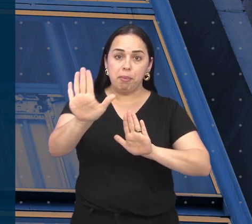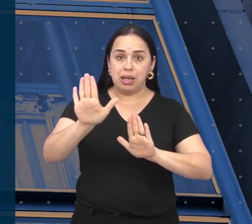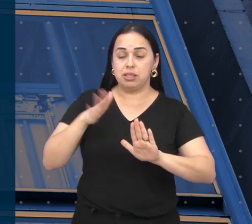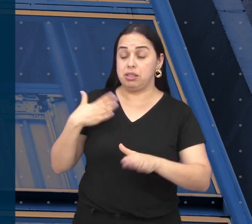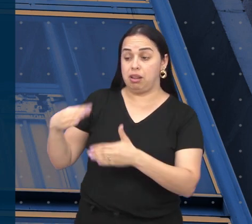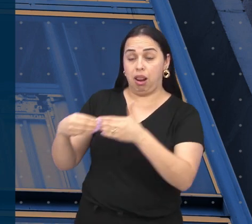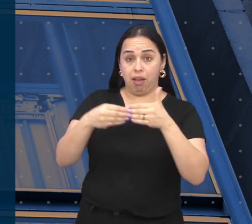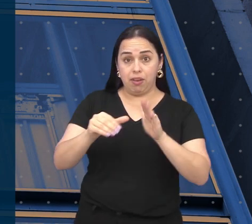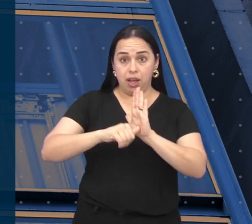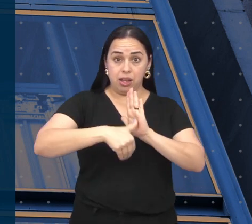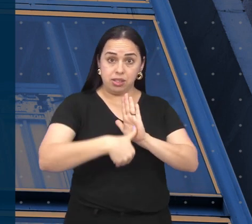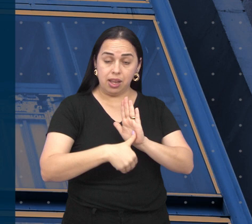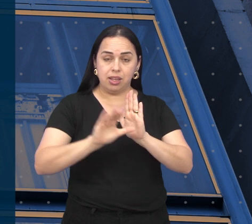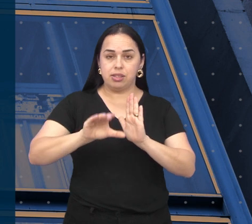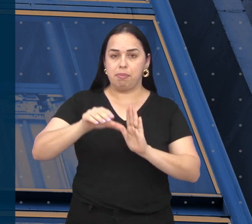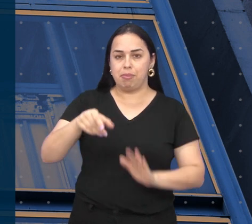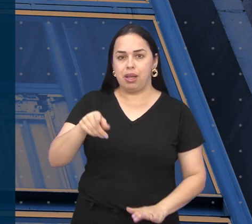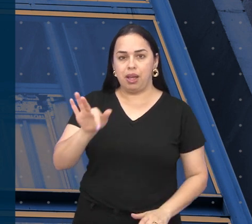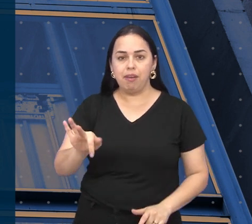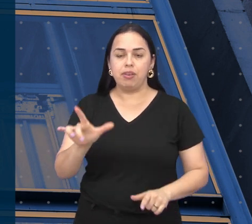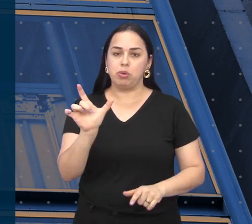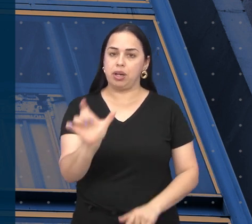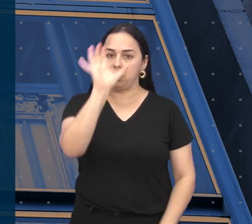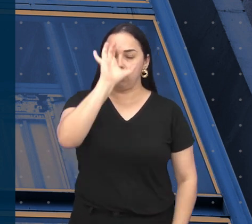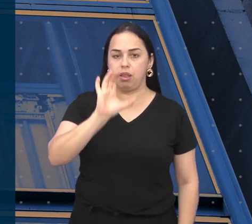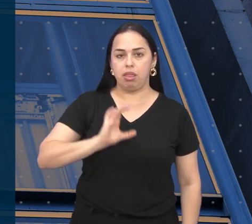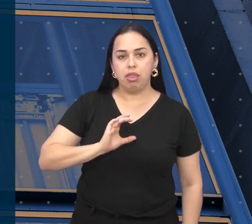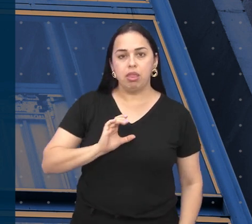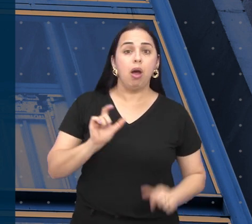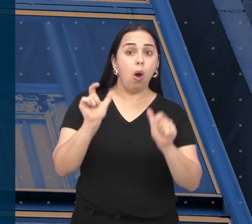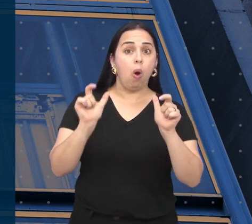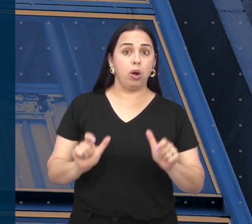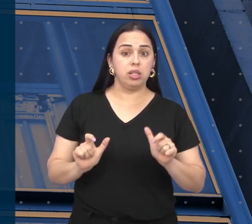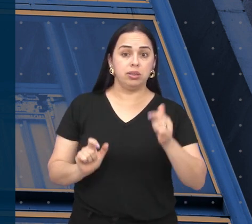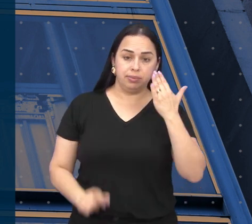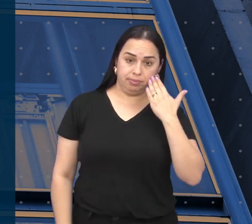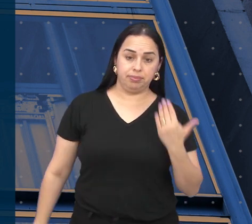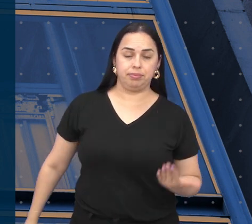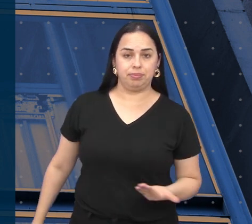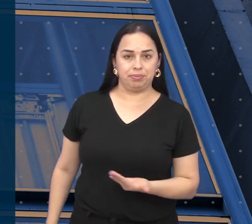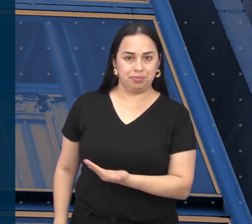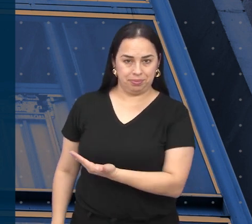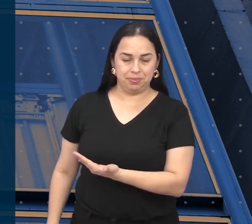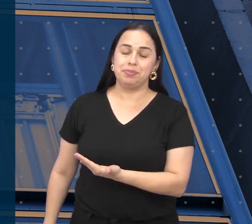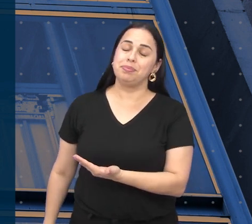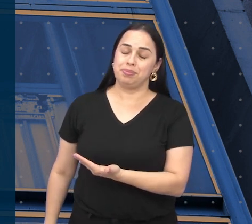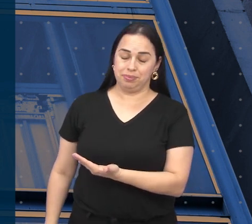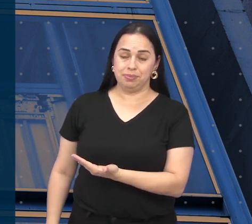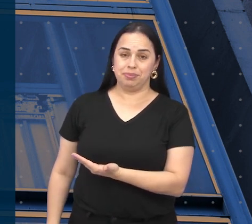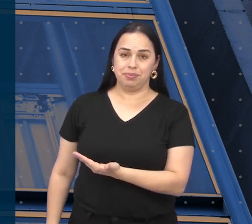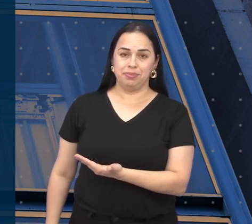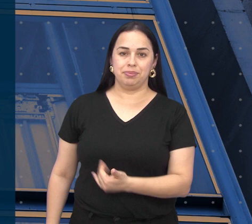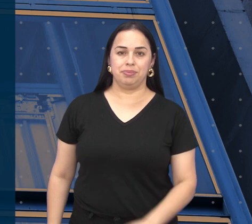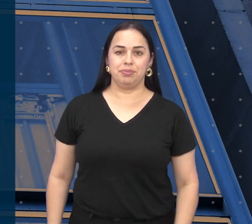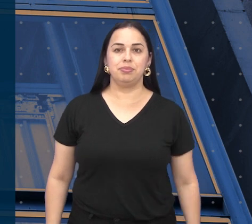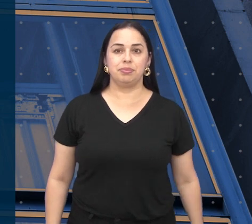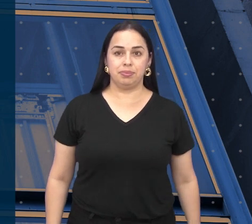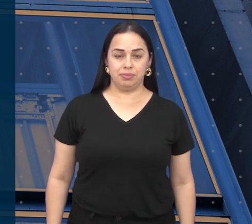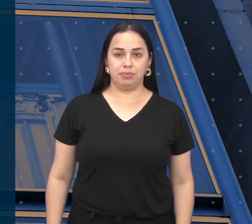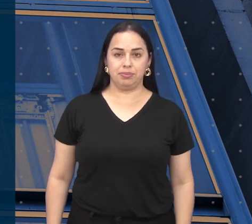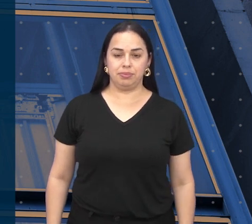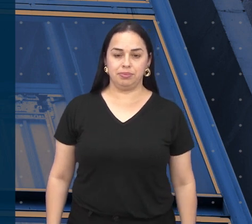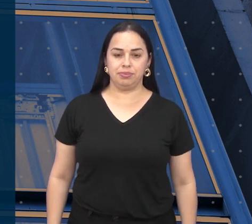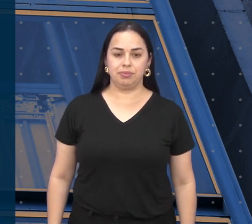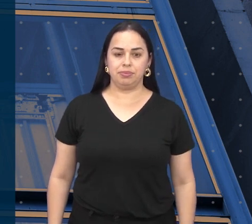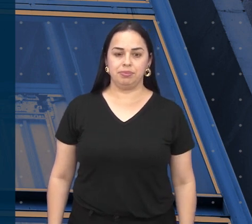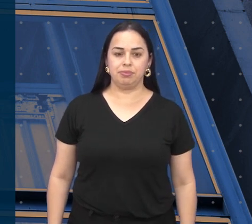levando RG, CPF, carteira de trabalho e o cartão cidadão. O PAT fica na Praça Afonso Pena, número